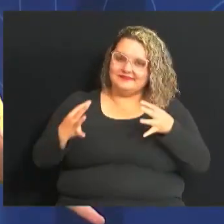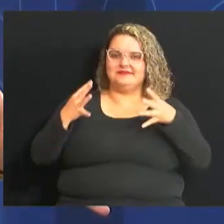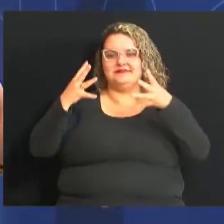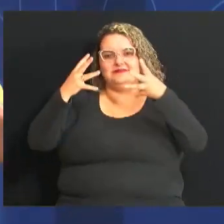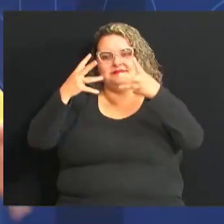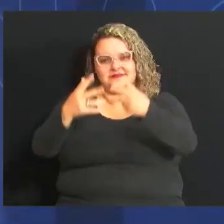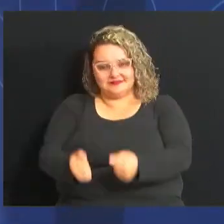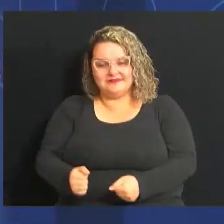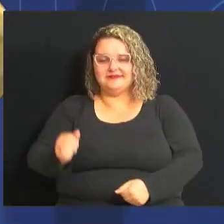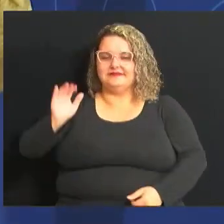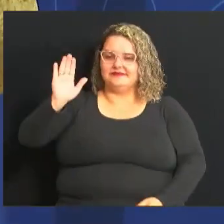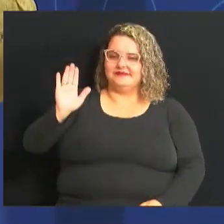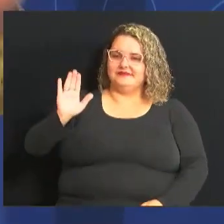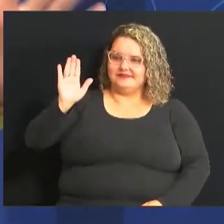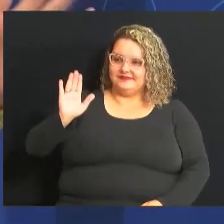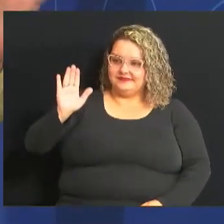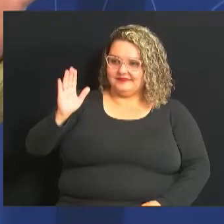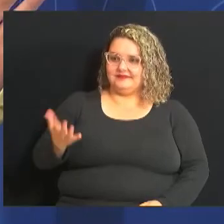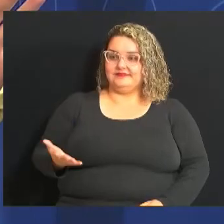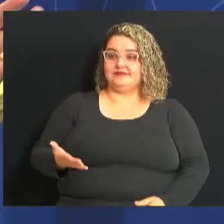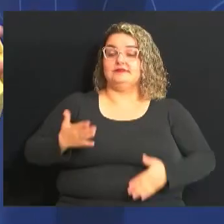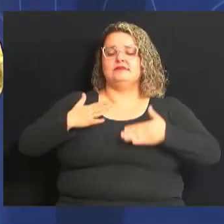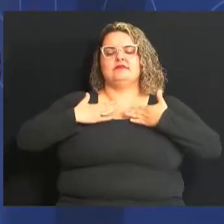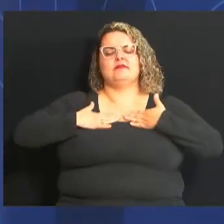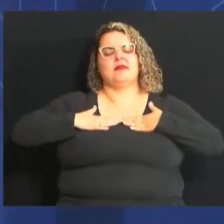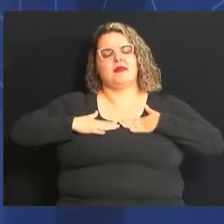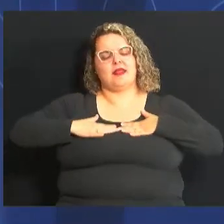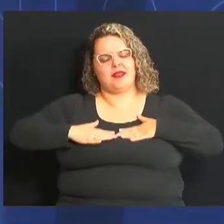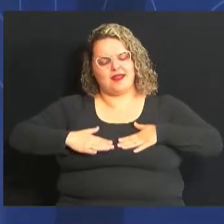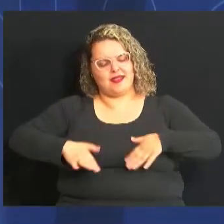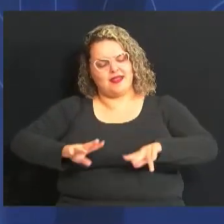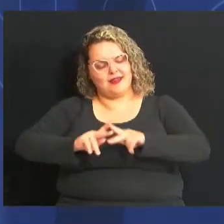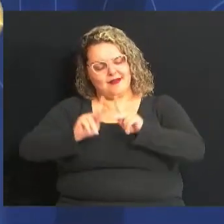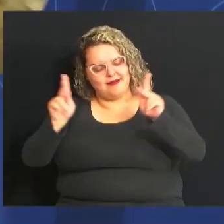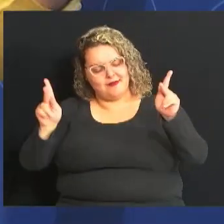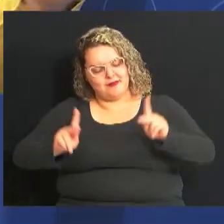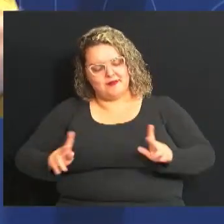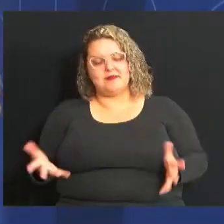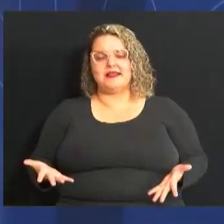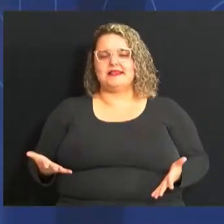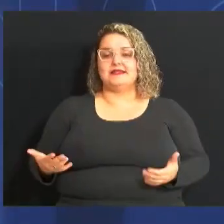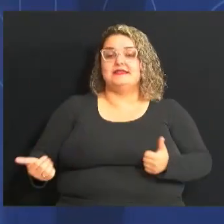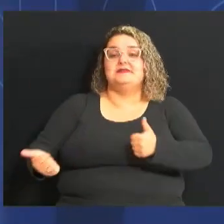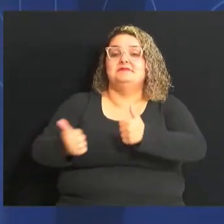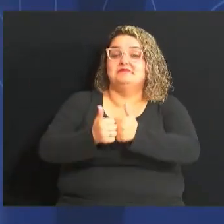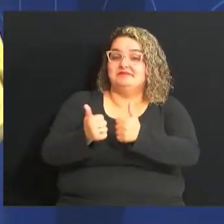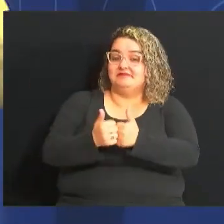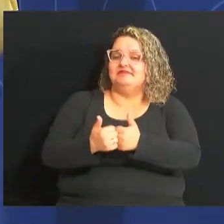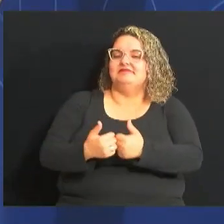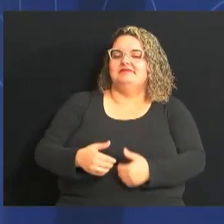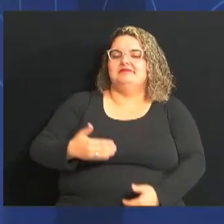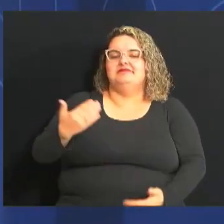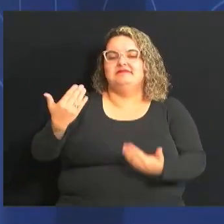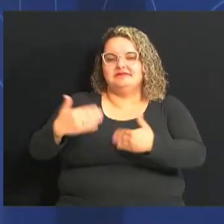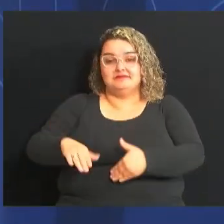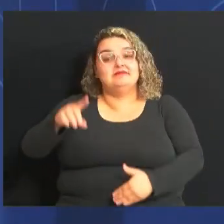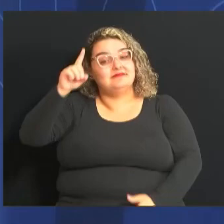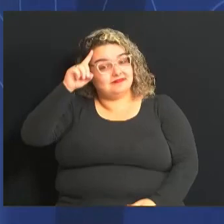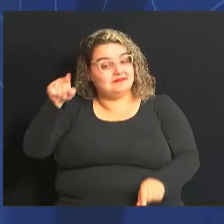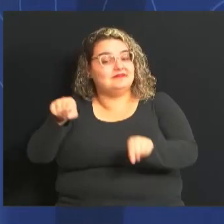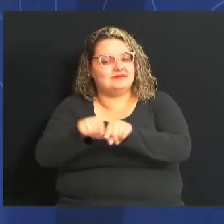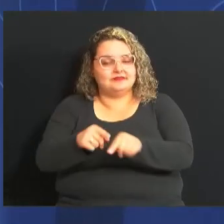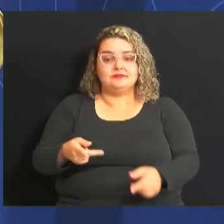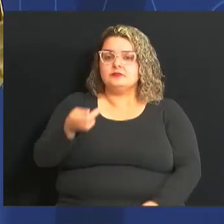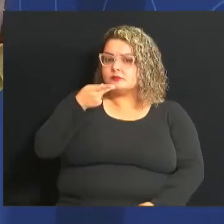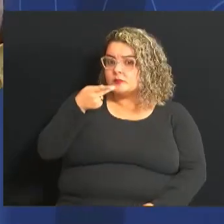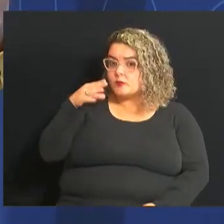todos os candidatos, muita calma e tranquilidade agora na véspera e também no dia da prova. Vamos falar rapidinho